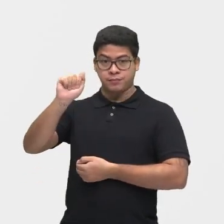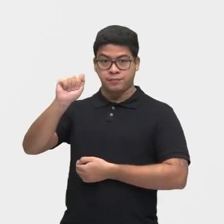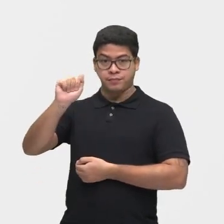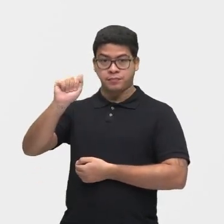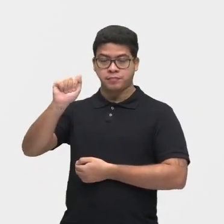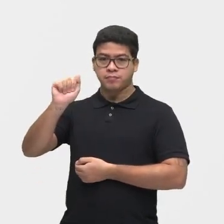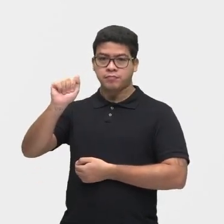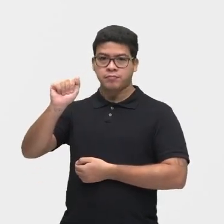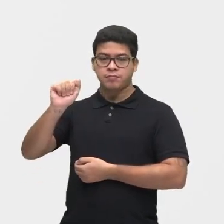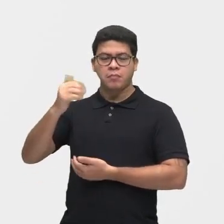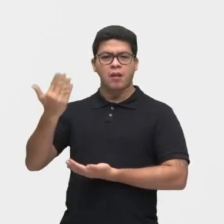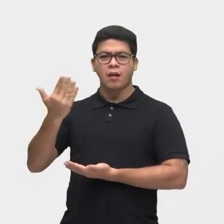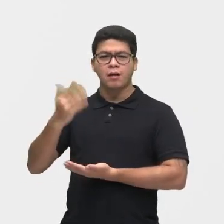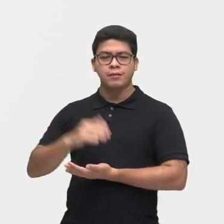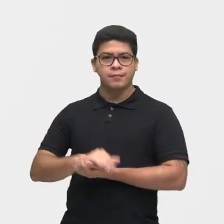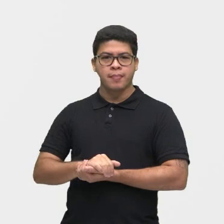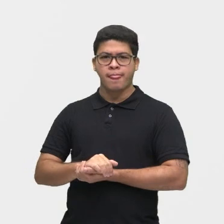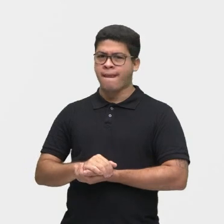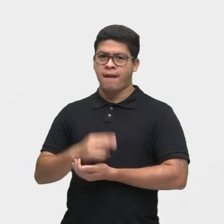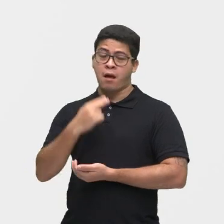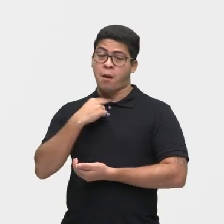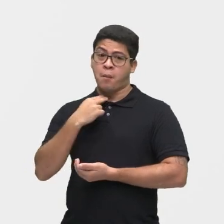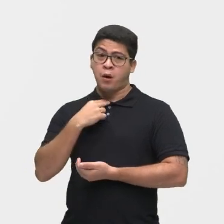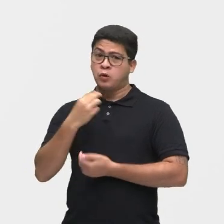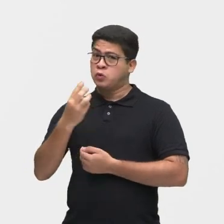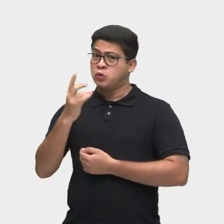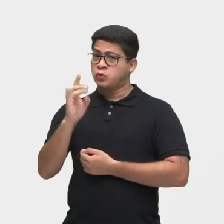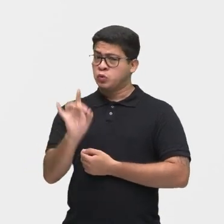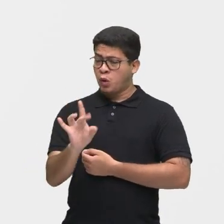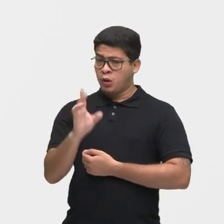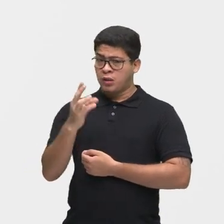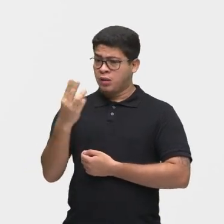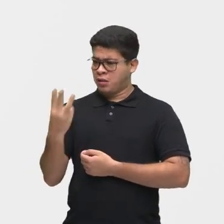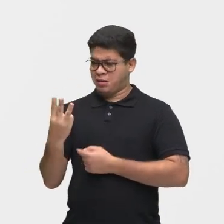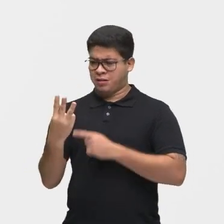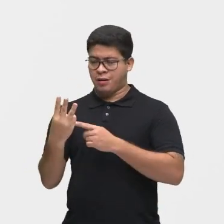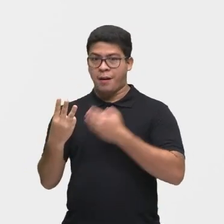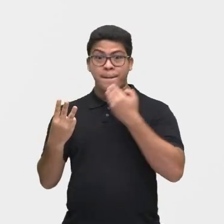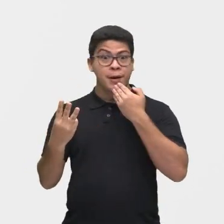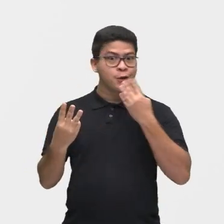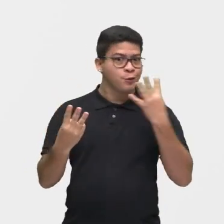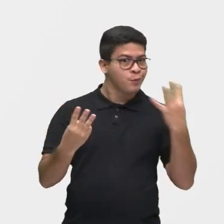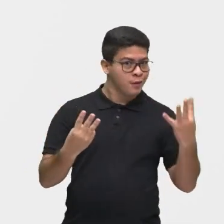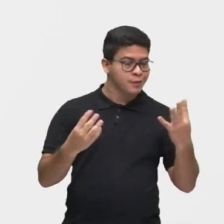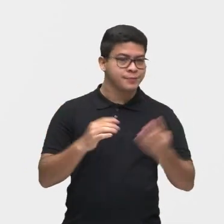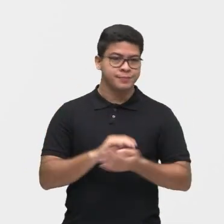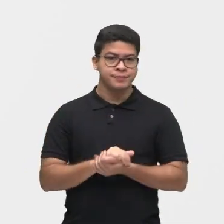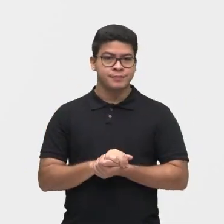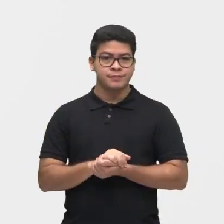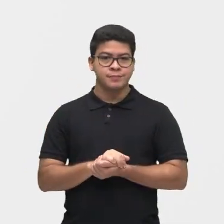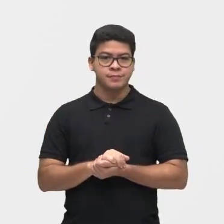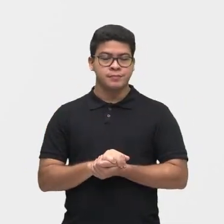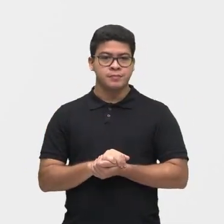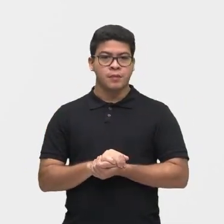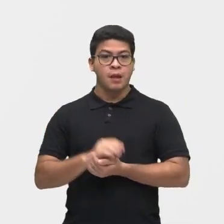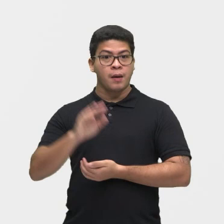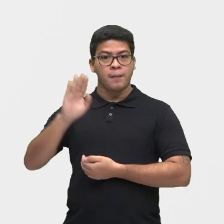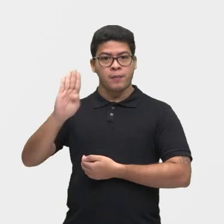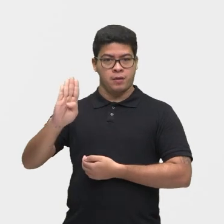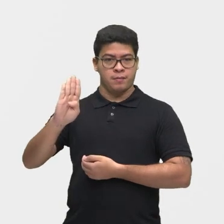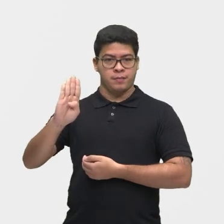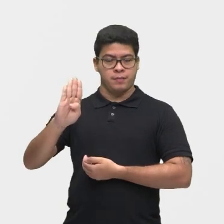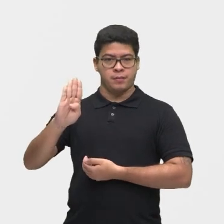e corda. Né? Não poderia ser, porque só tem três aparelhos. A letra B, fita, arco e massas.